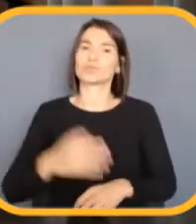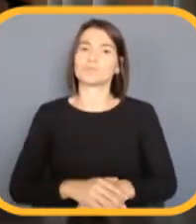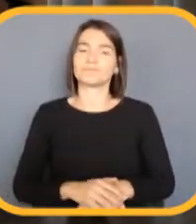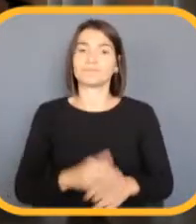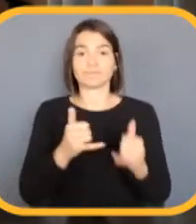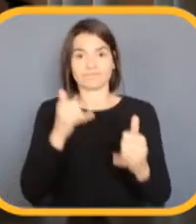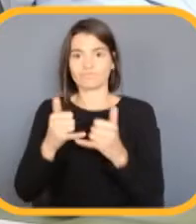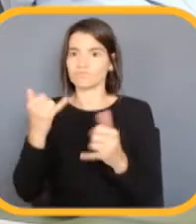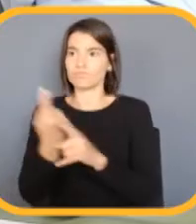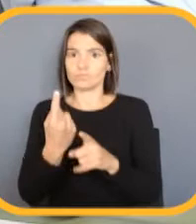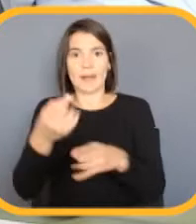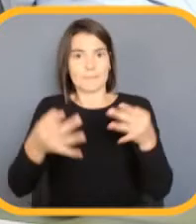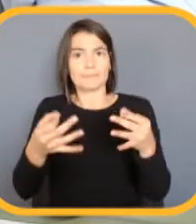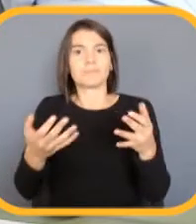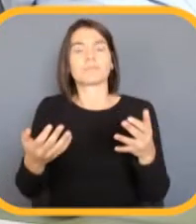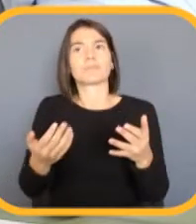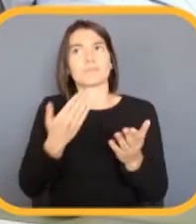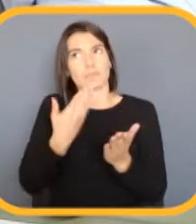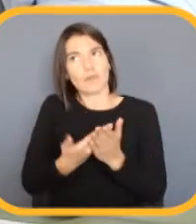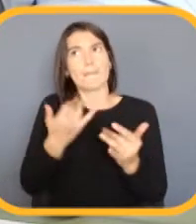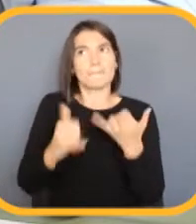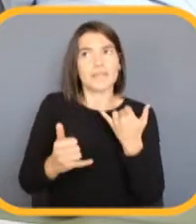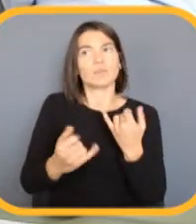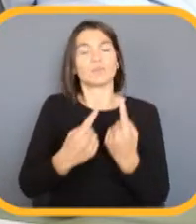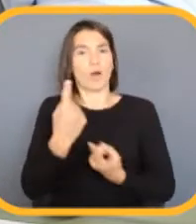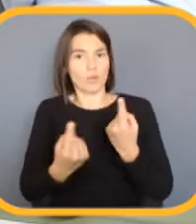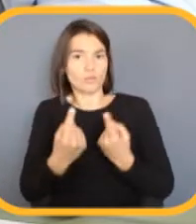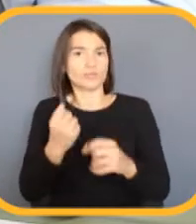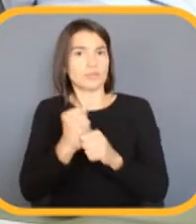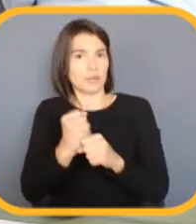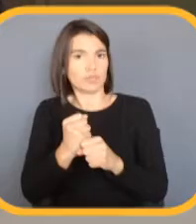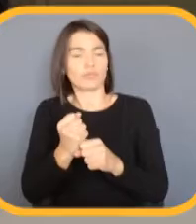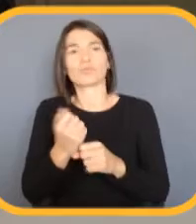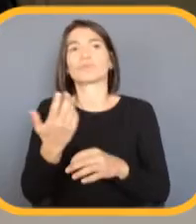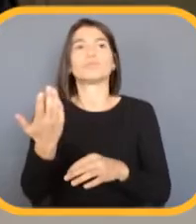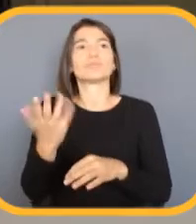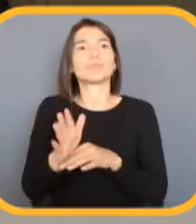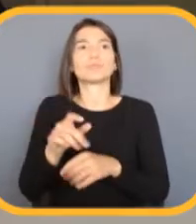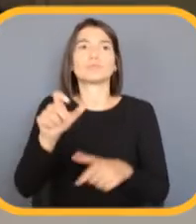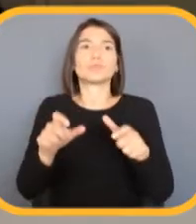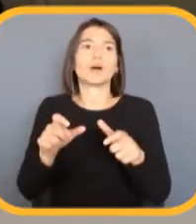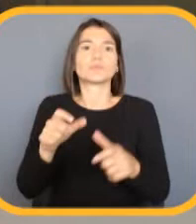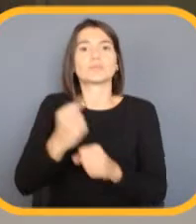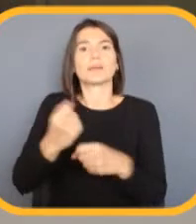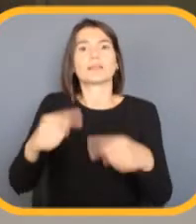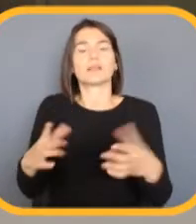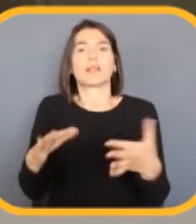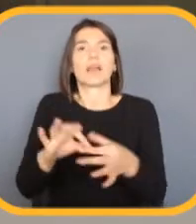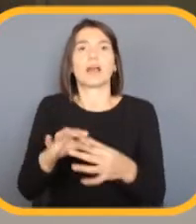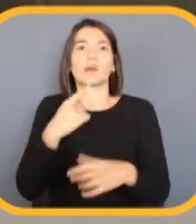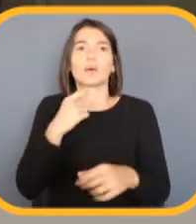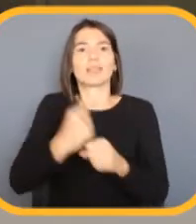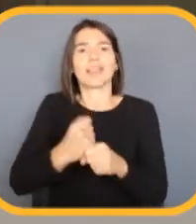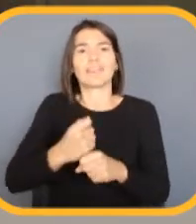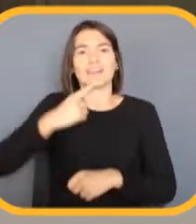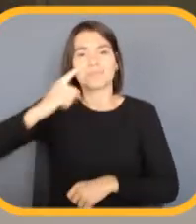que nós vemos para o futuro. A automatização implica um certo perigo a alguns tipos de ocupação, ocupações principalmente que têm muito a ver